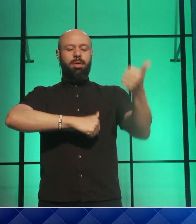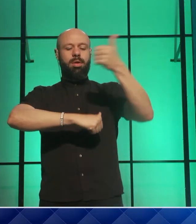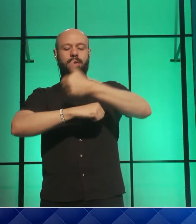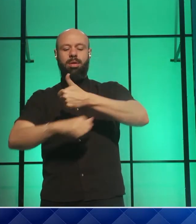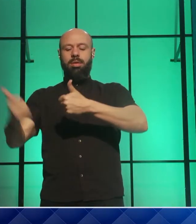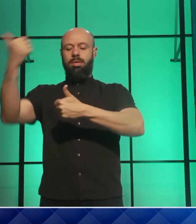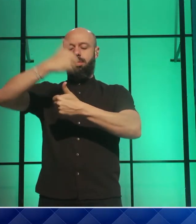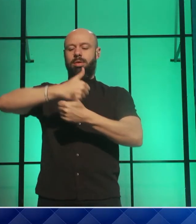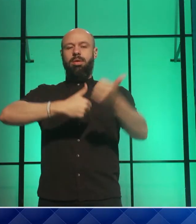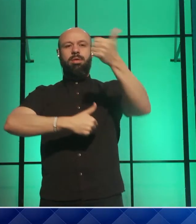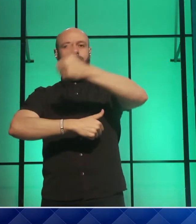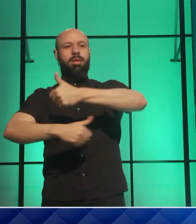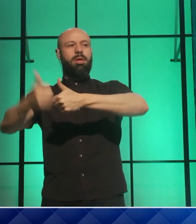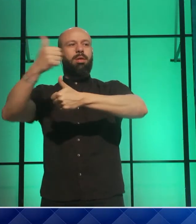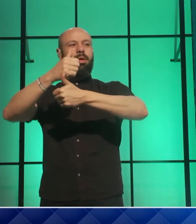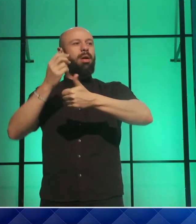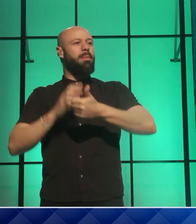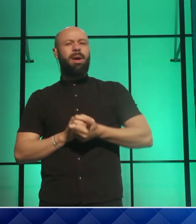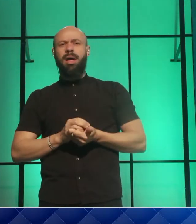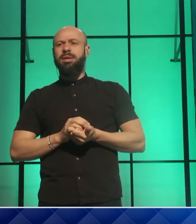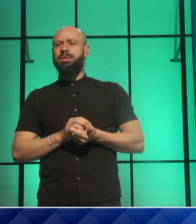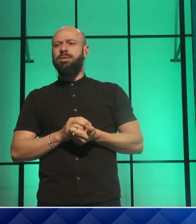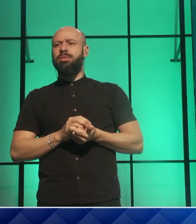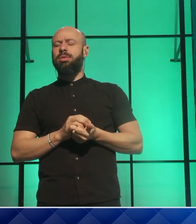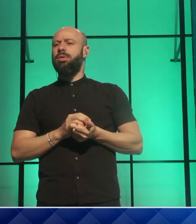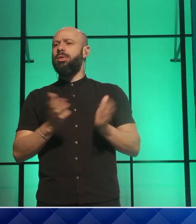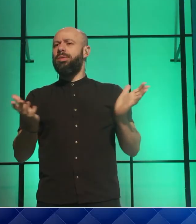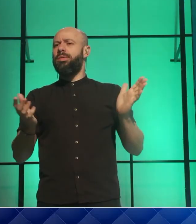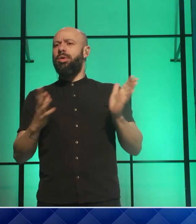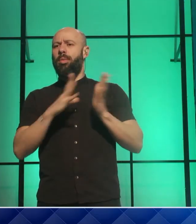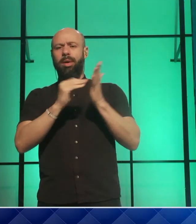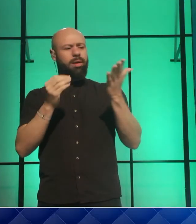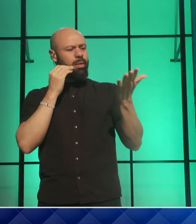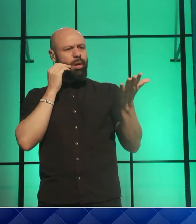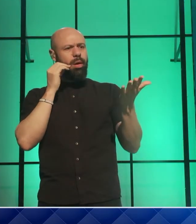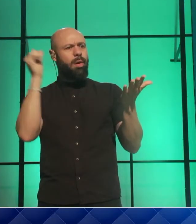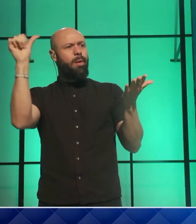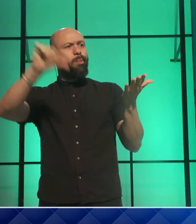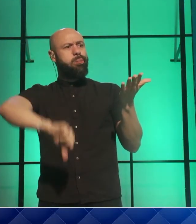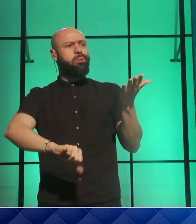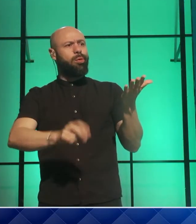contrário, às vezes mudam para pior. Você olha o preço